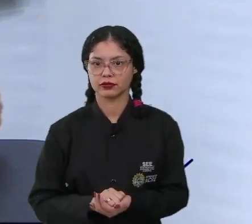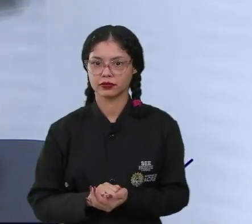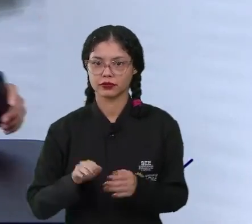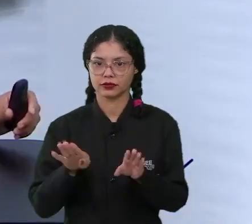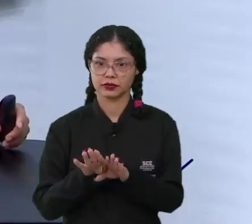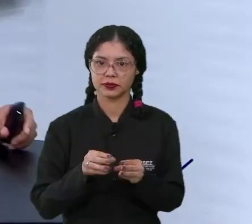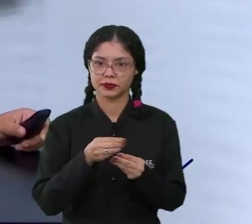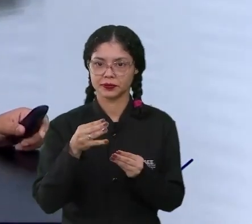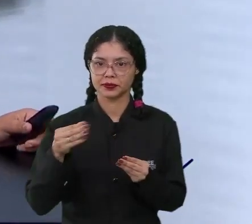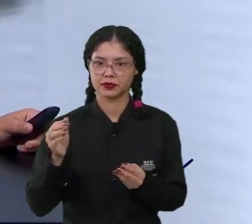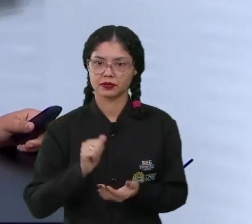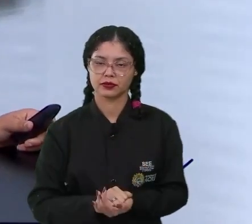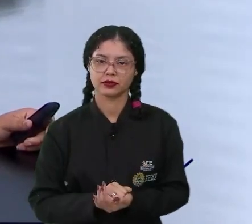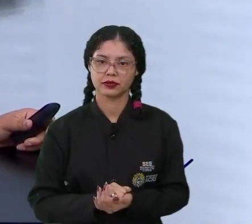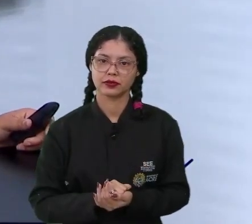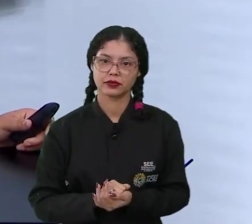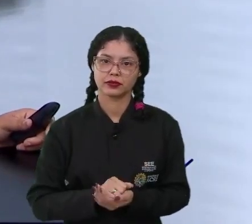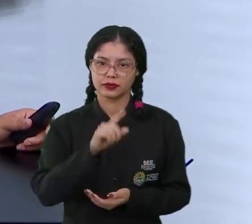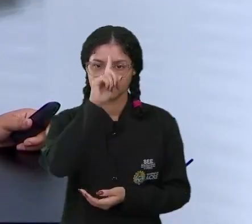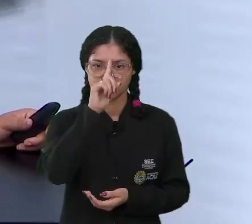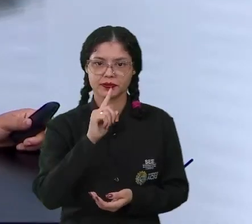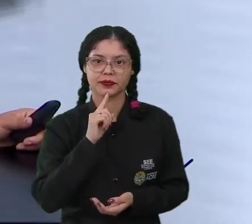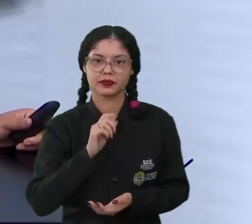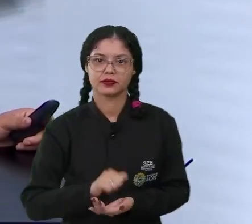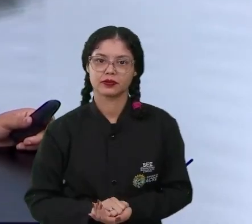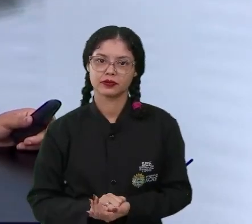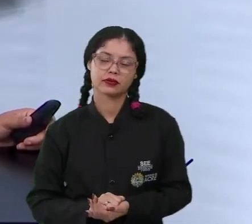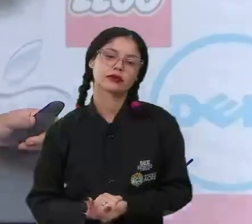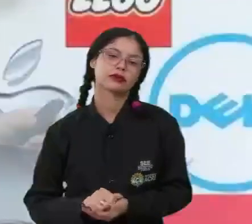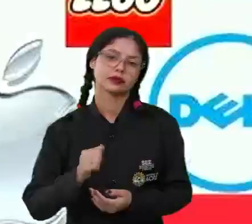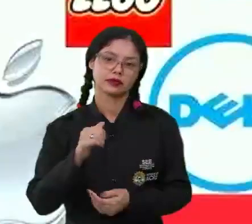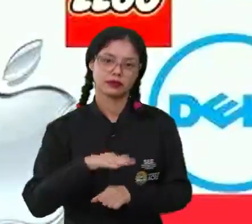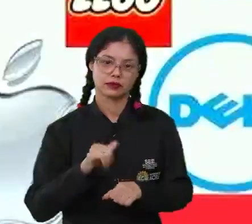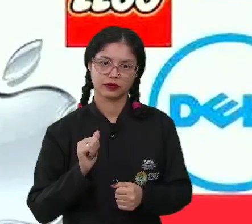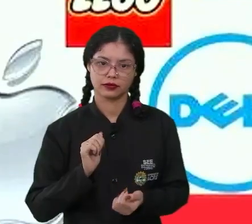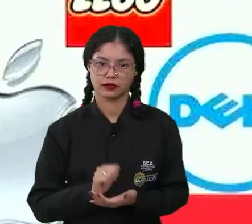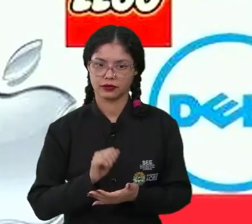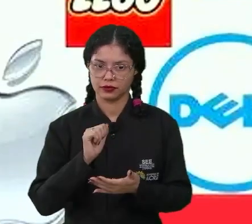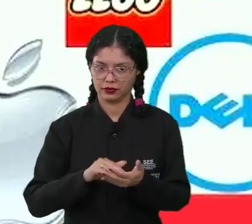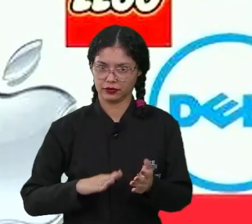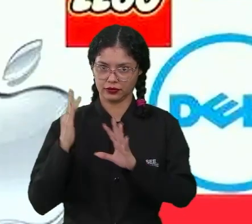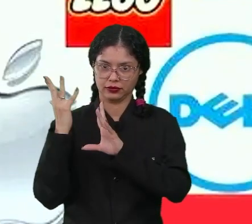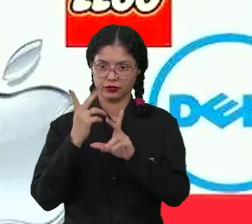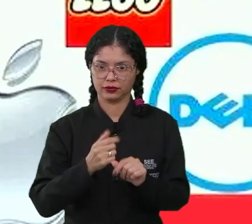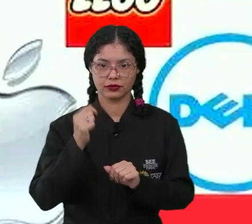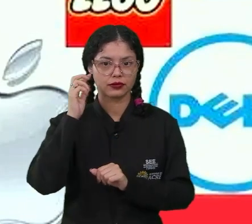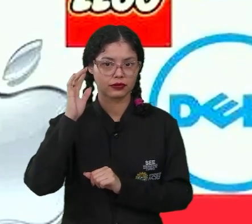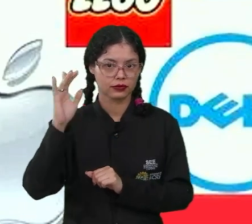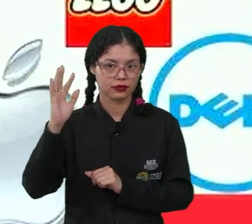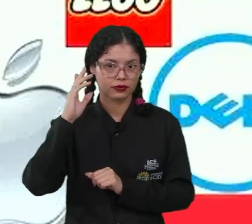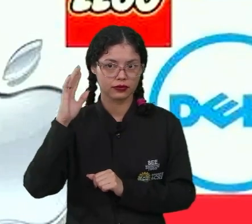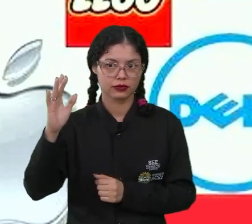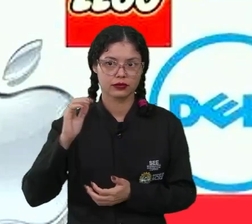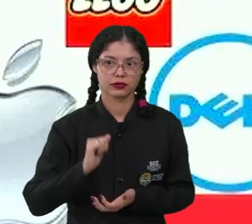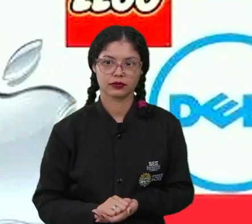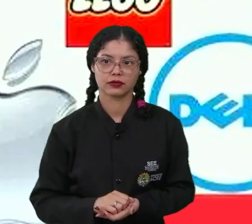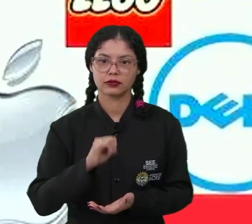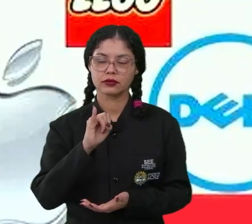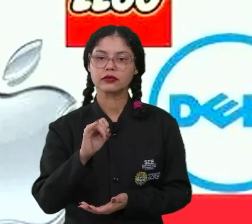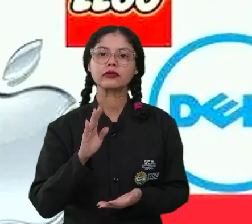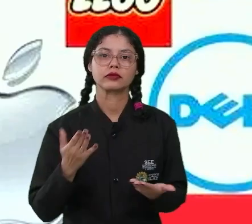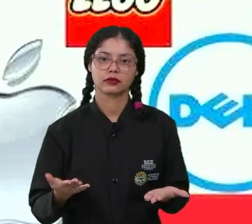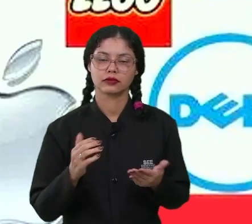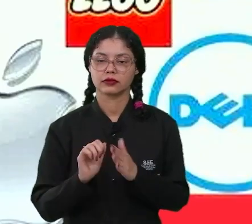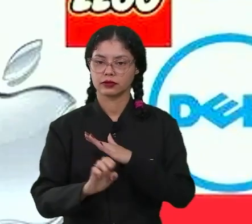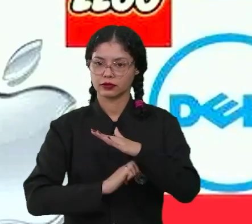estão distribuídos aqui na tela. E quero chamar vocês aí para uma reflexão, pessoal. Sim,